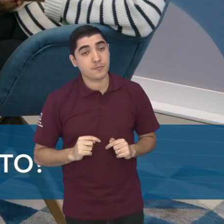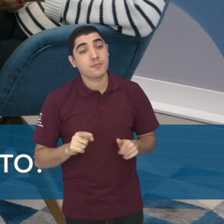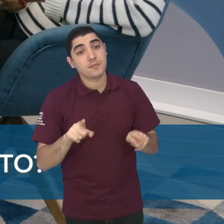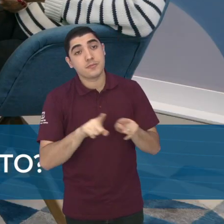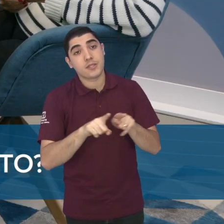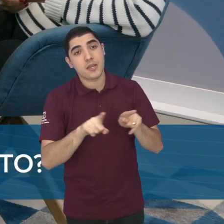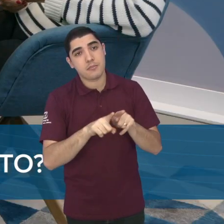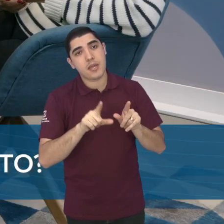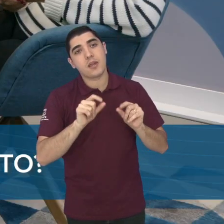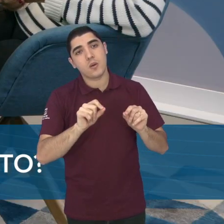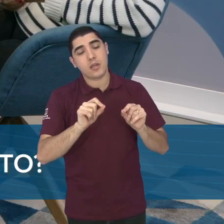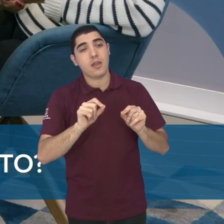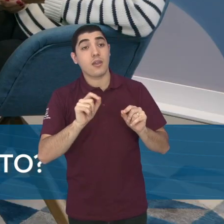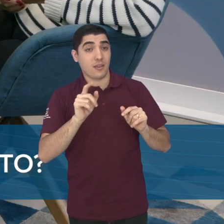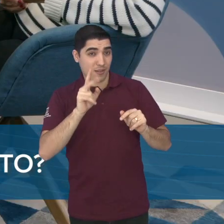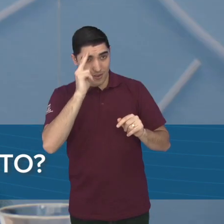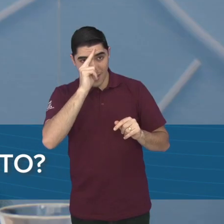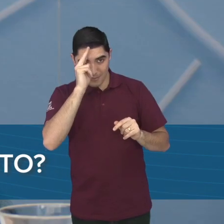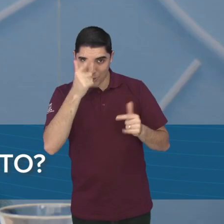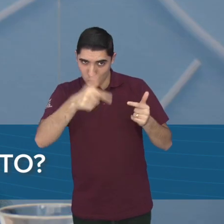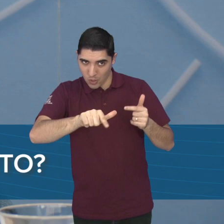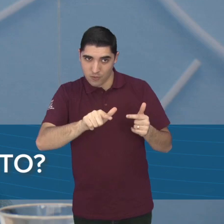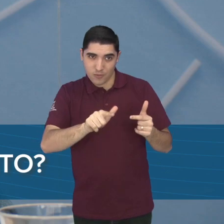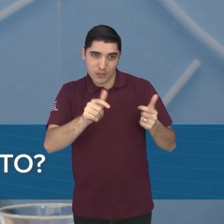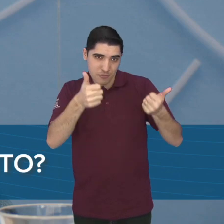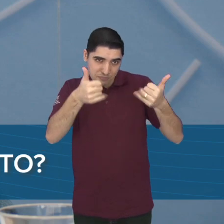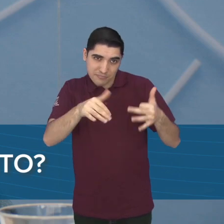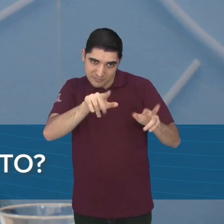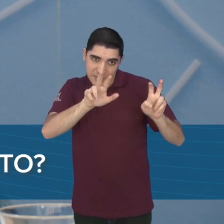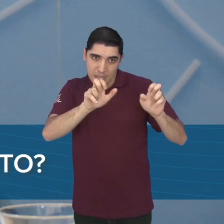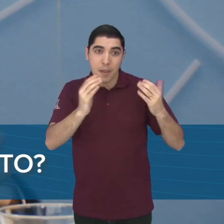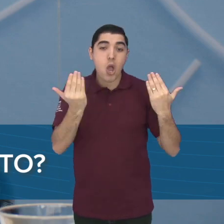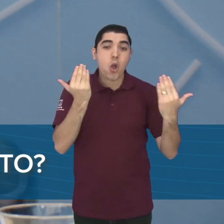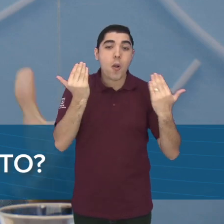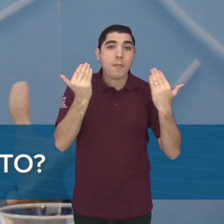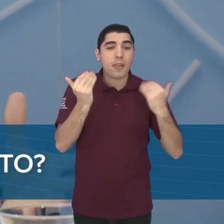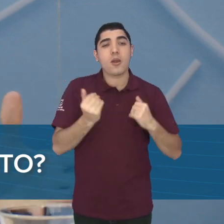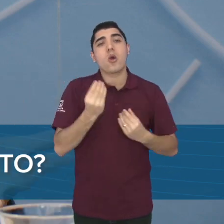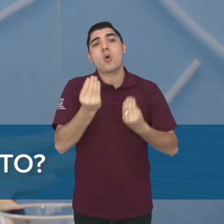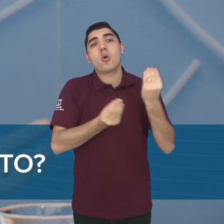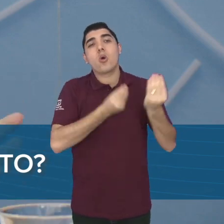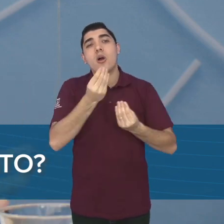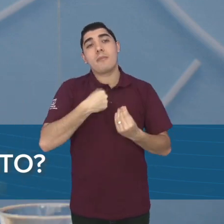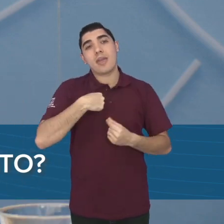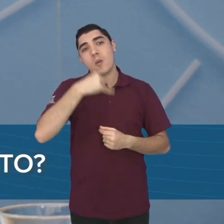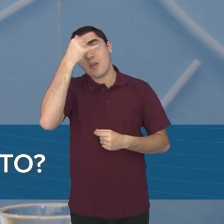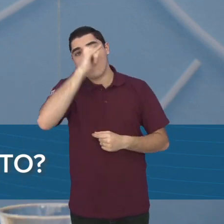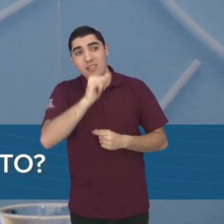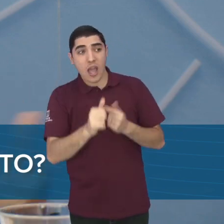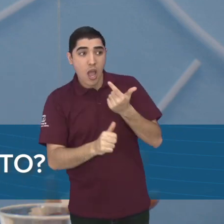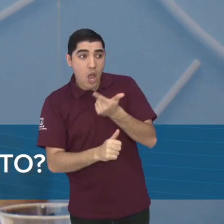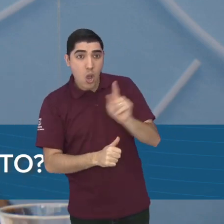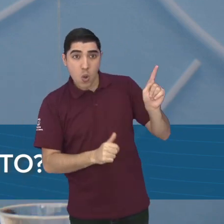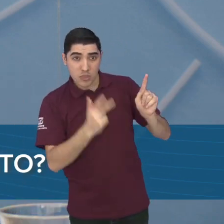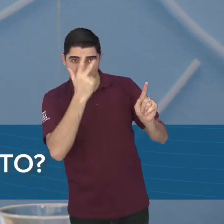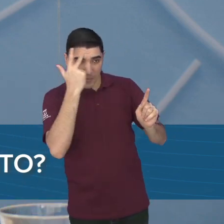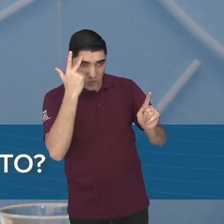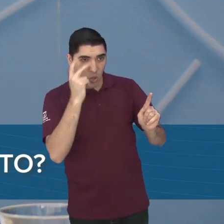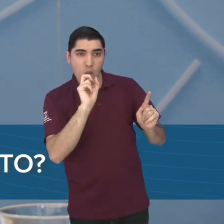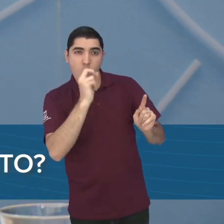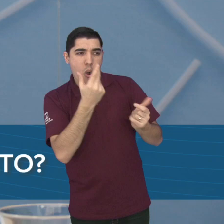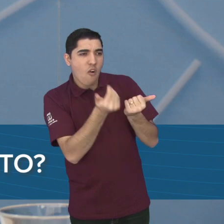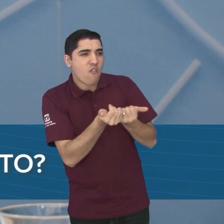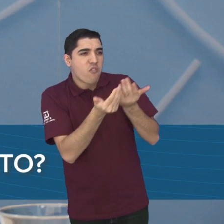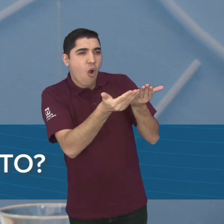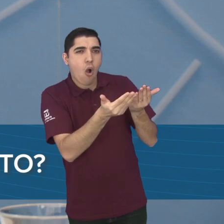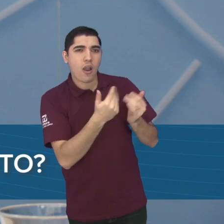vem de novo a questão da comparação, né? Porque como então não se deixar influenciar tanto, né, pelo que vem de fora, né?